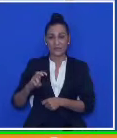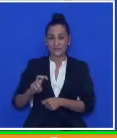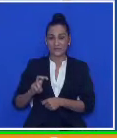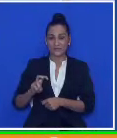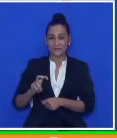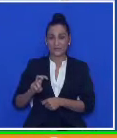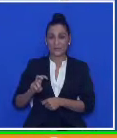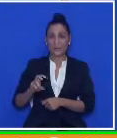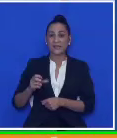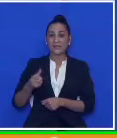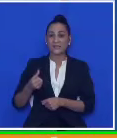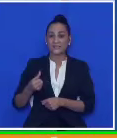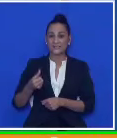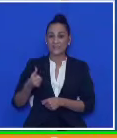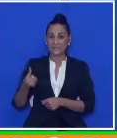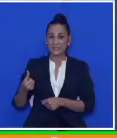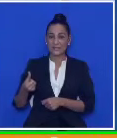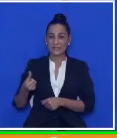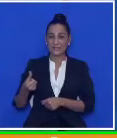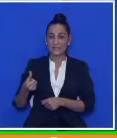70, 45,